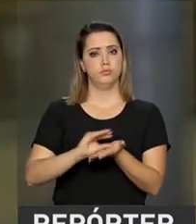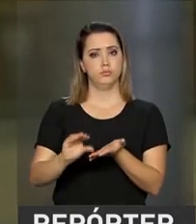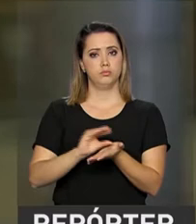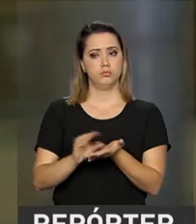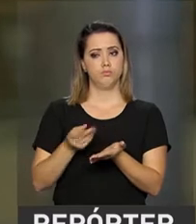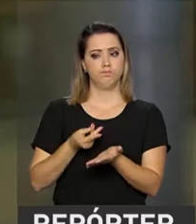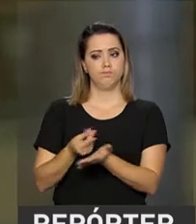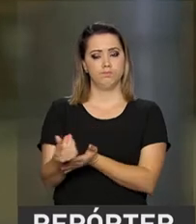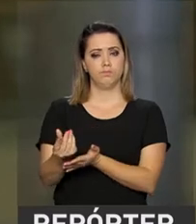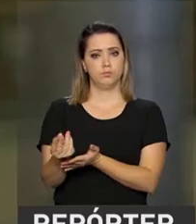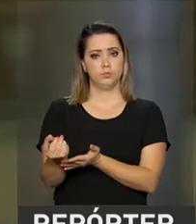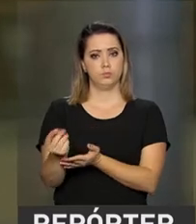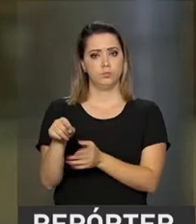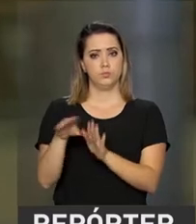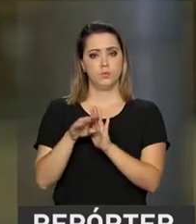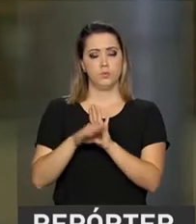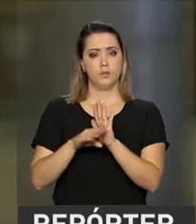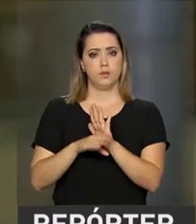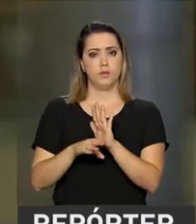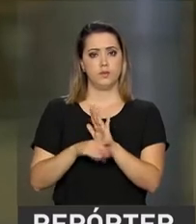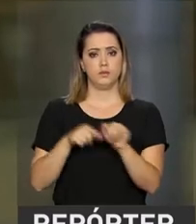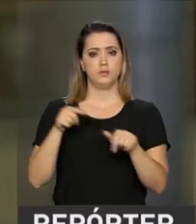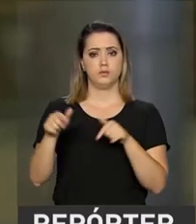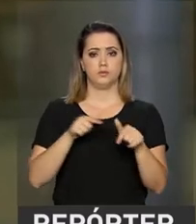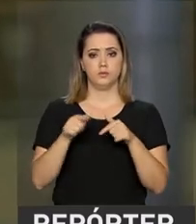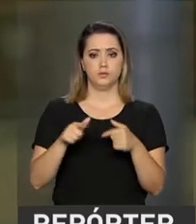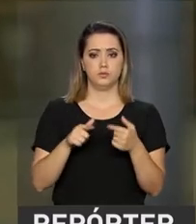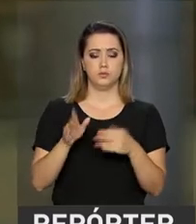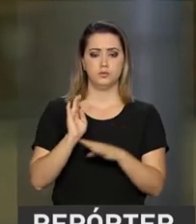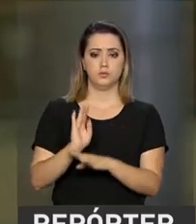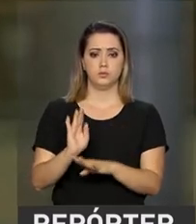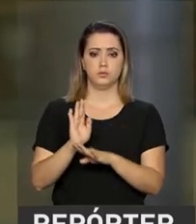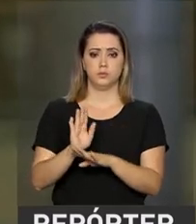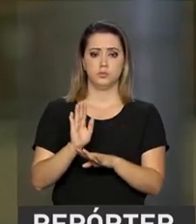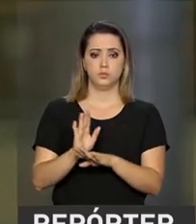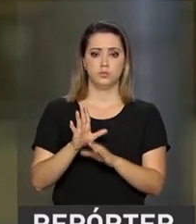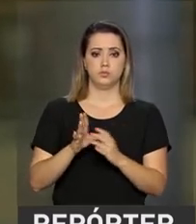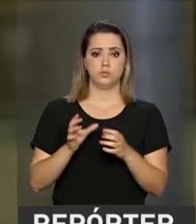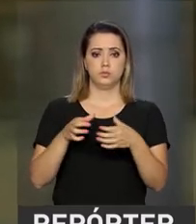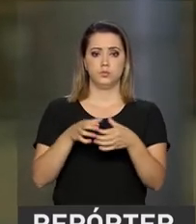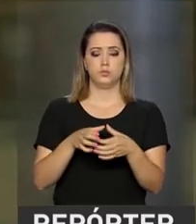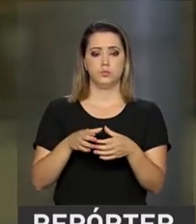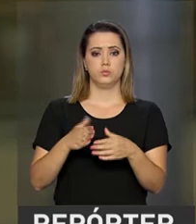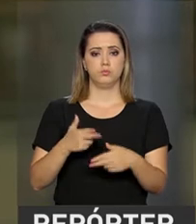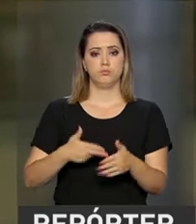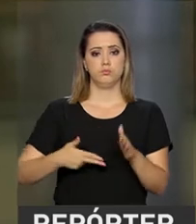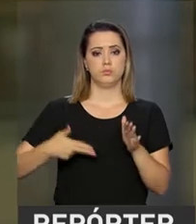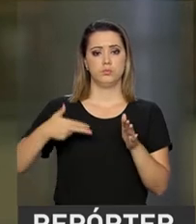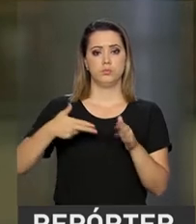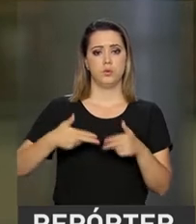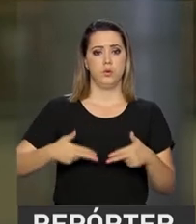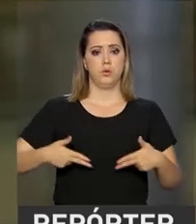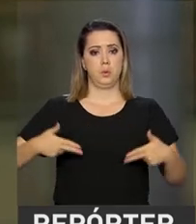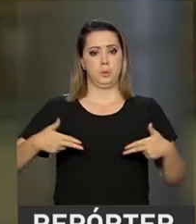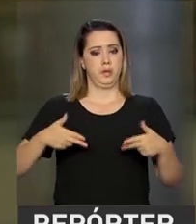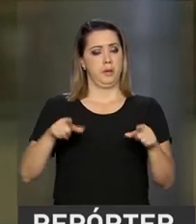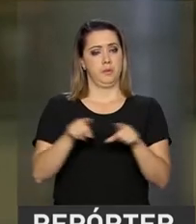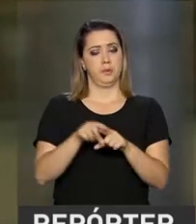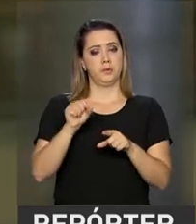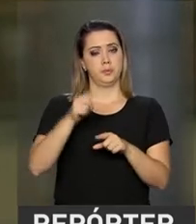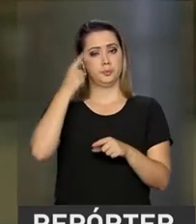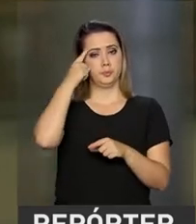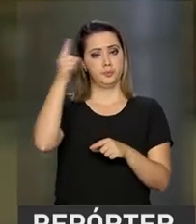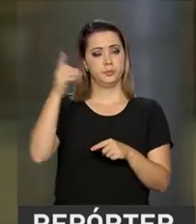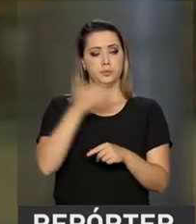investimentos no plano e nas ações de apoio das forças armadas e de inteligência dos órgãos